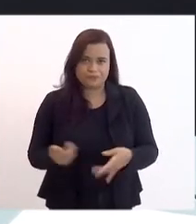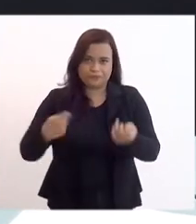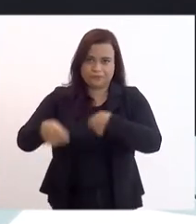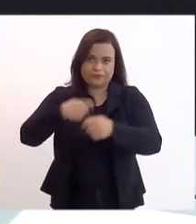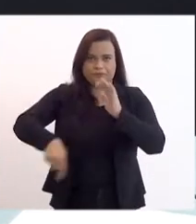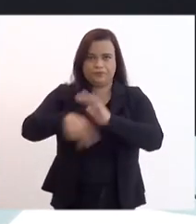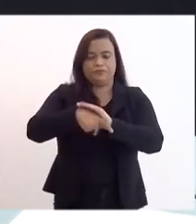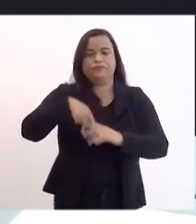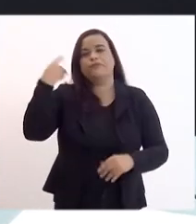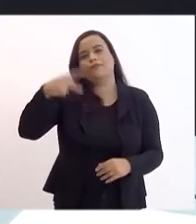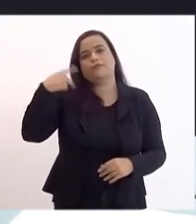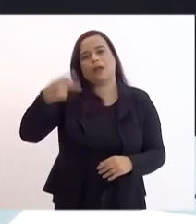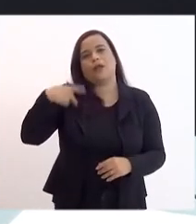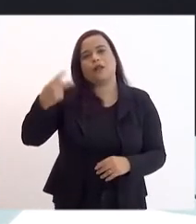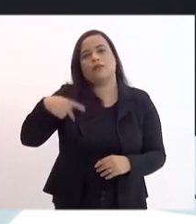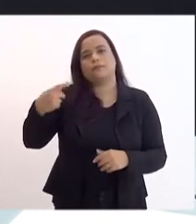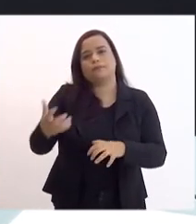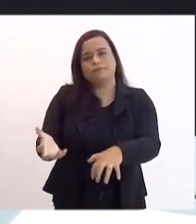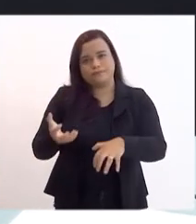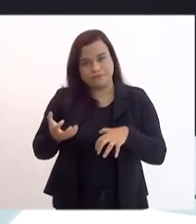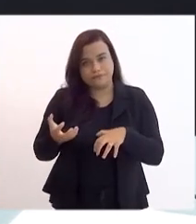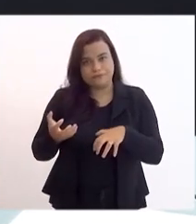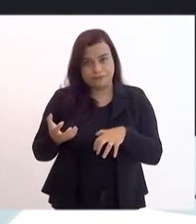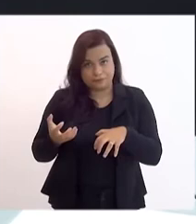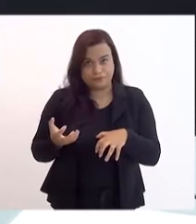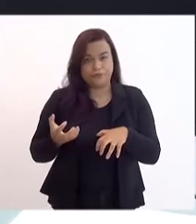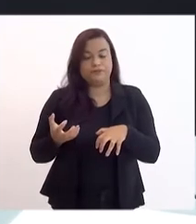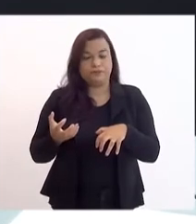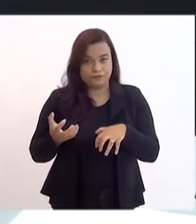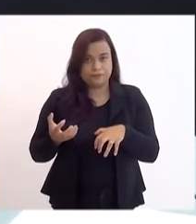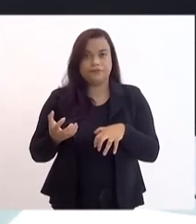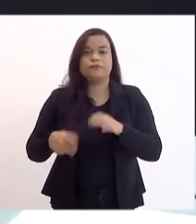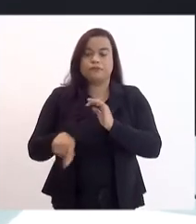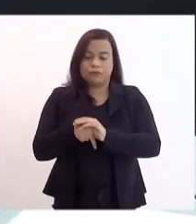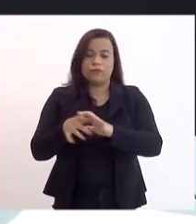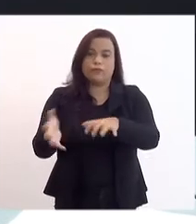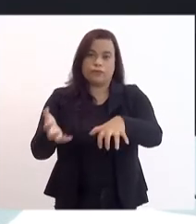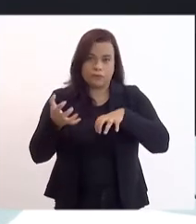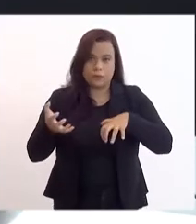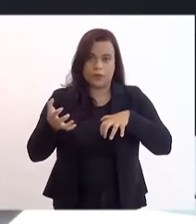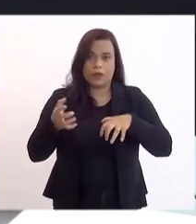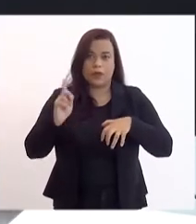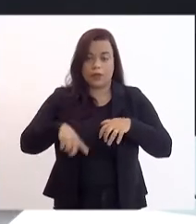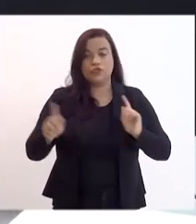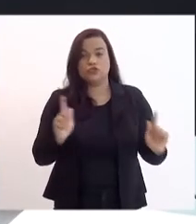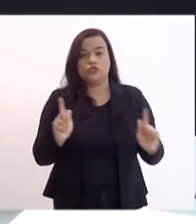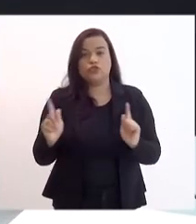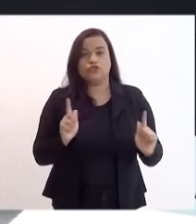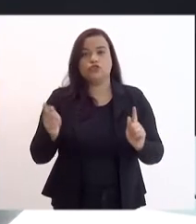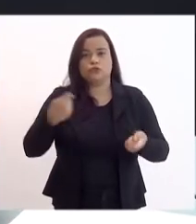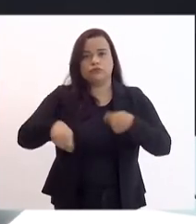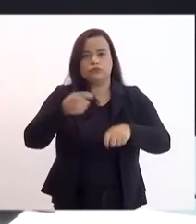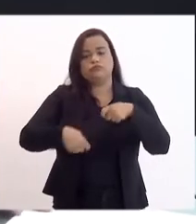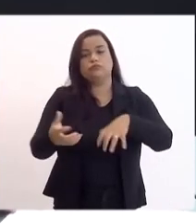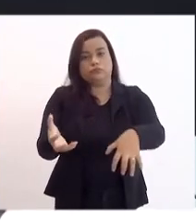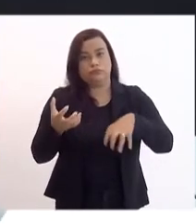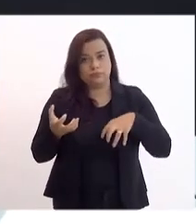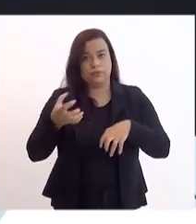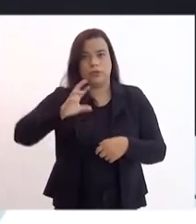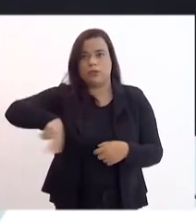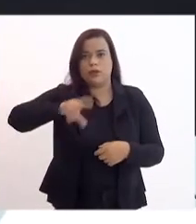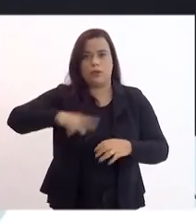administrativa do parlamento. Verdade. Ela é gestora administrativa do parlamento. Ela não é gestora das